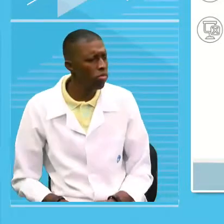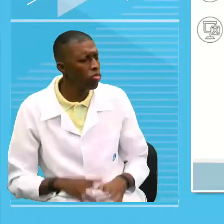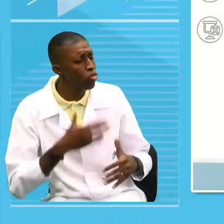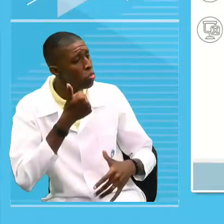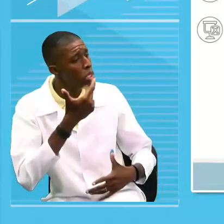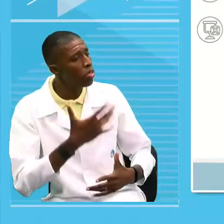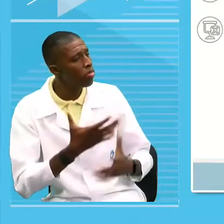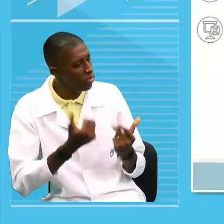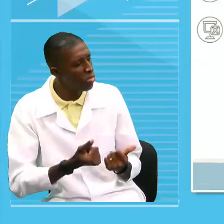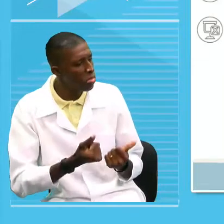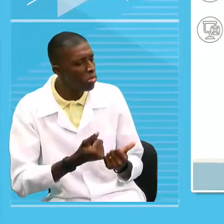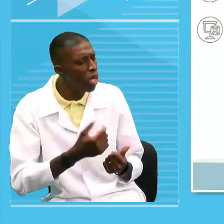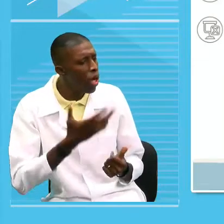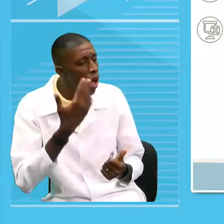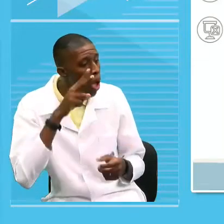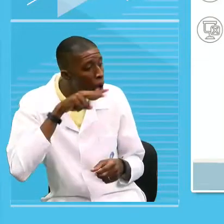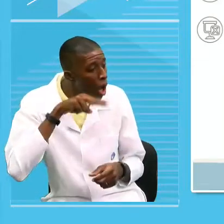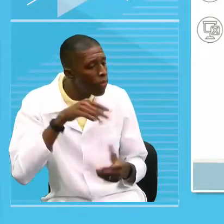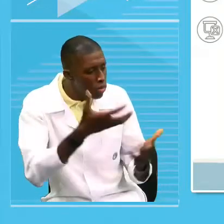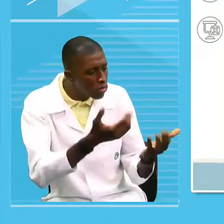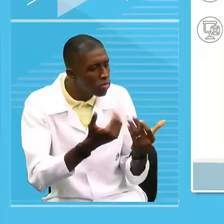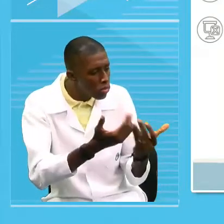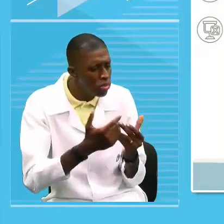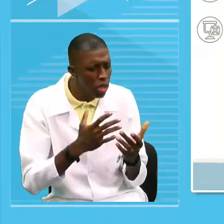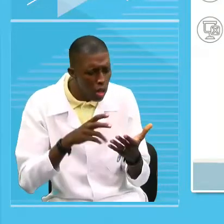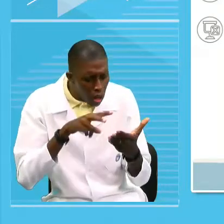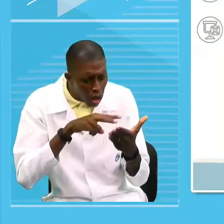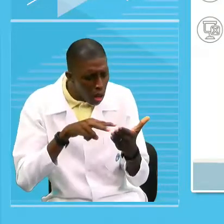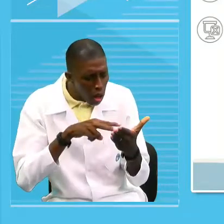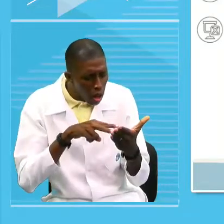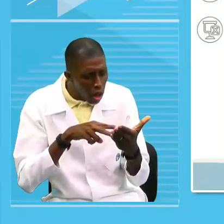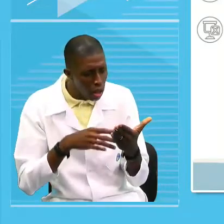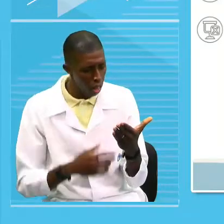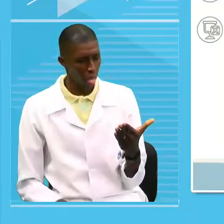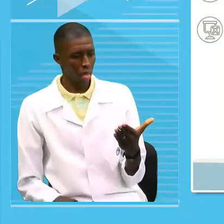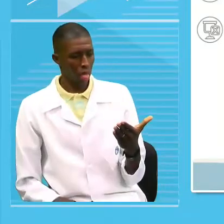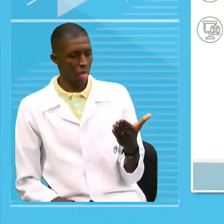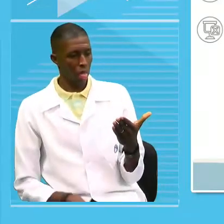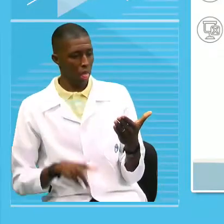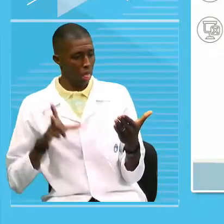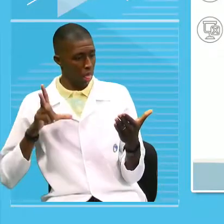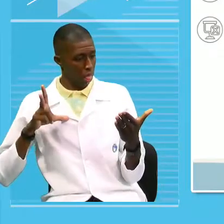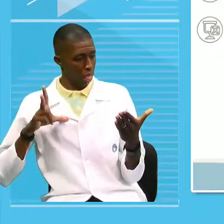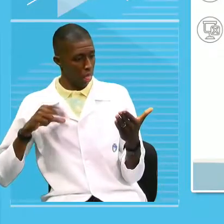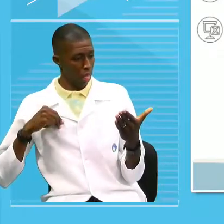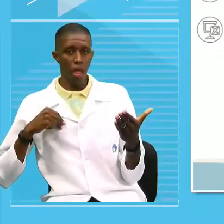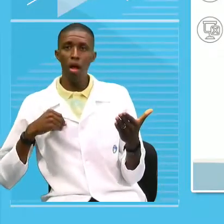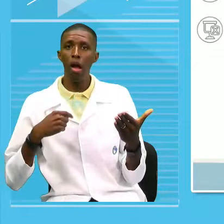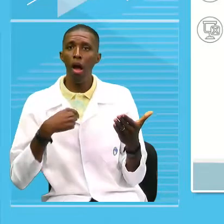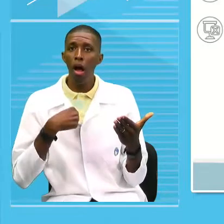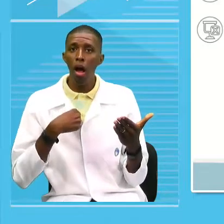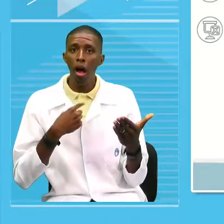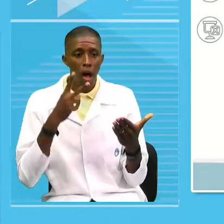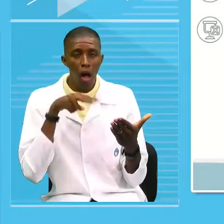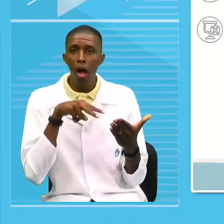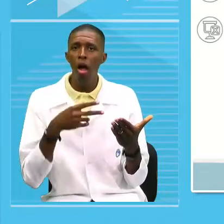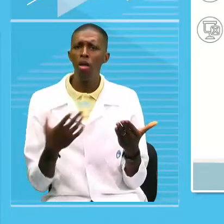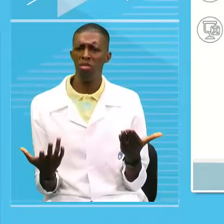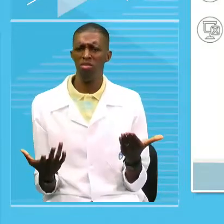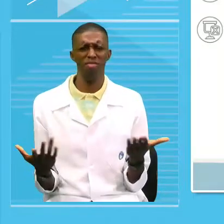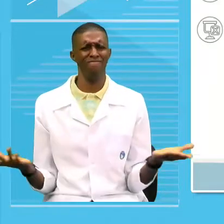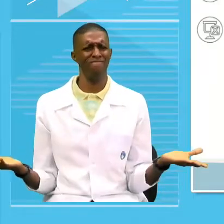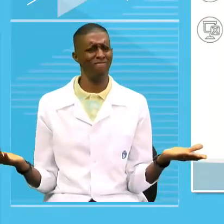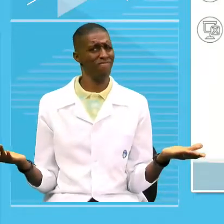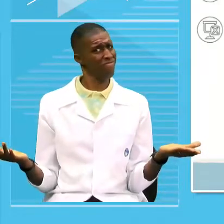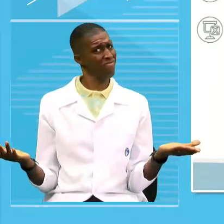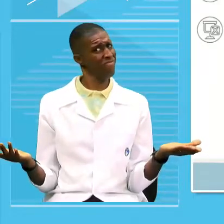a outra dica era que você tinha que tomar muita laranja Muita vitamina C A